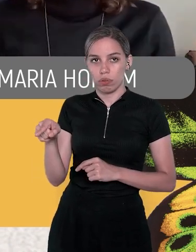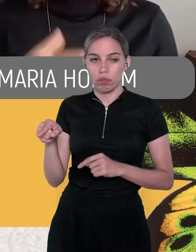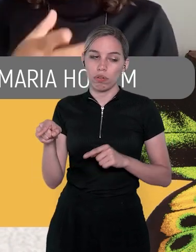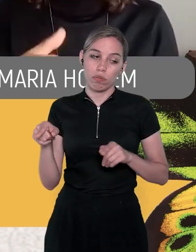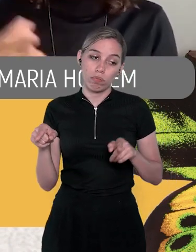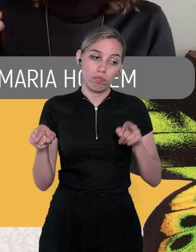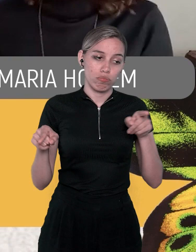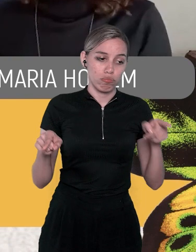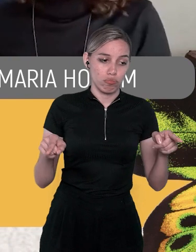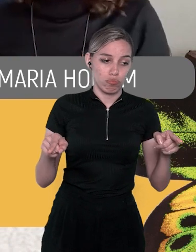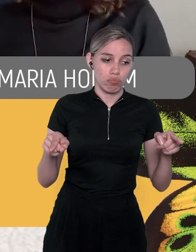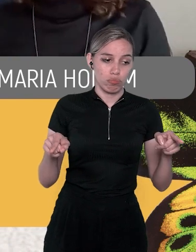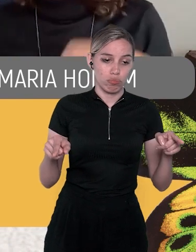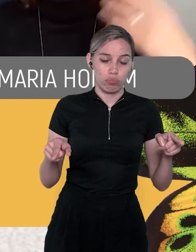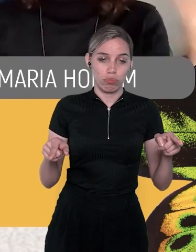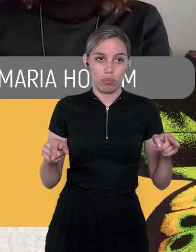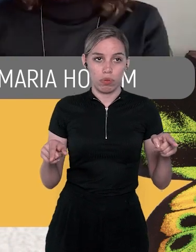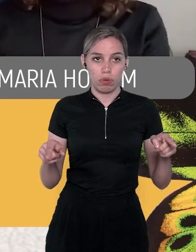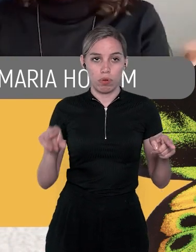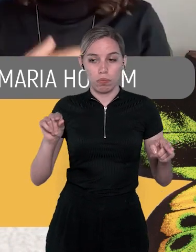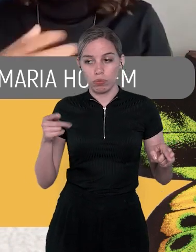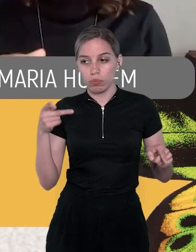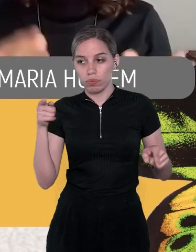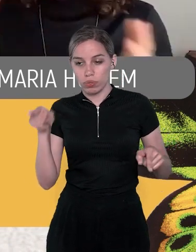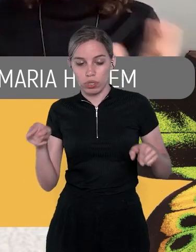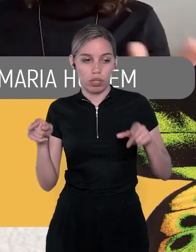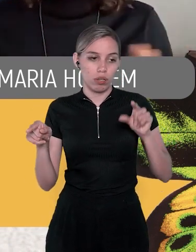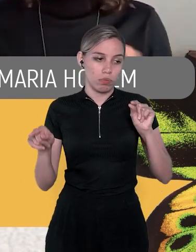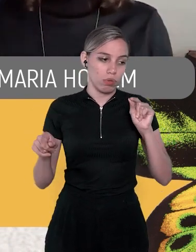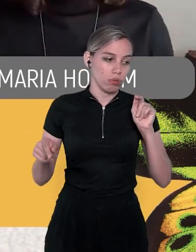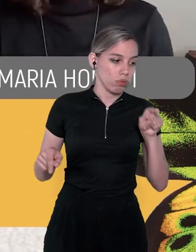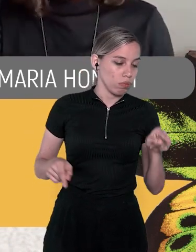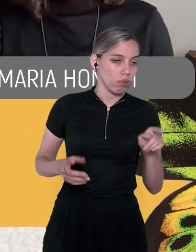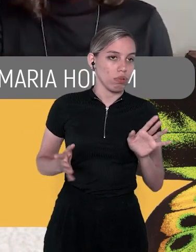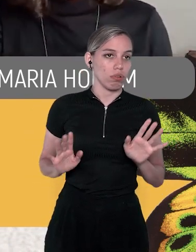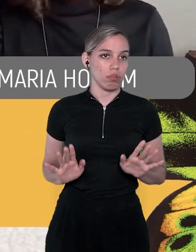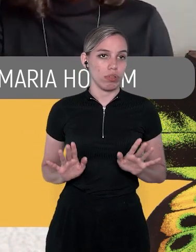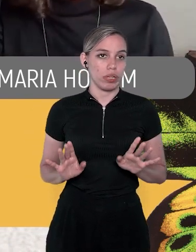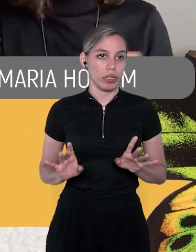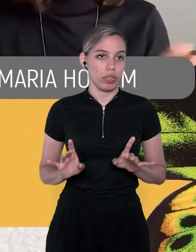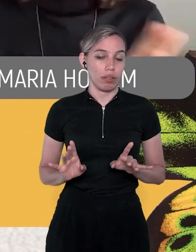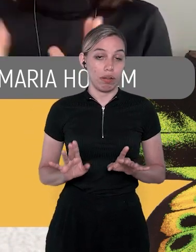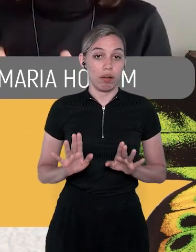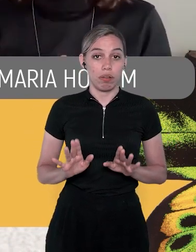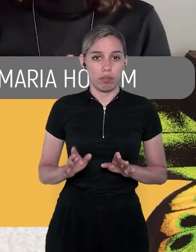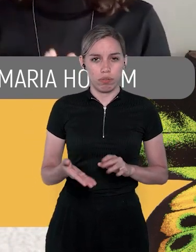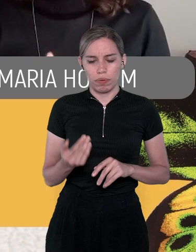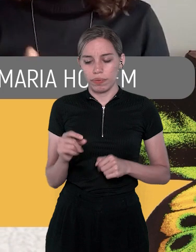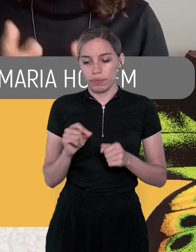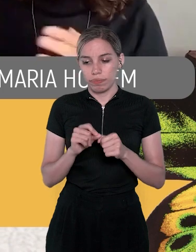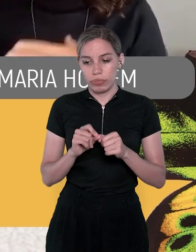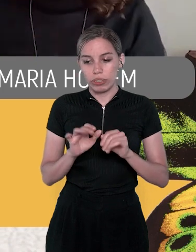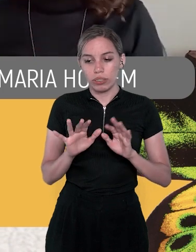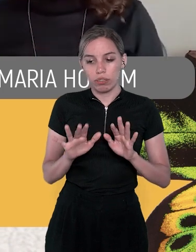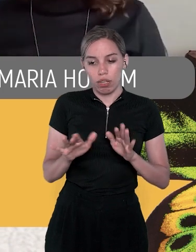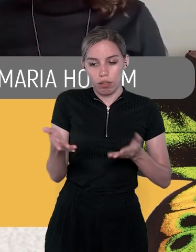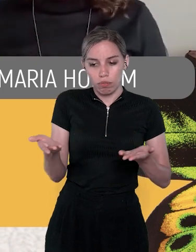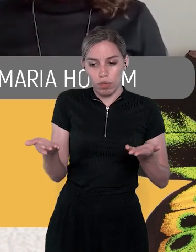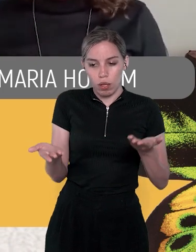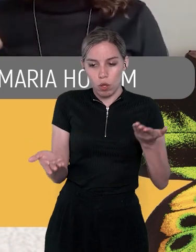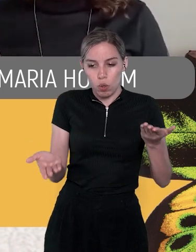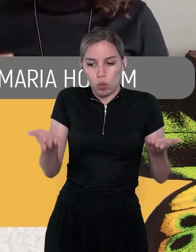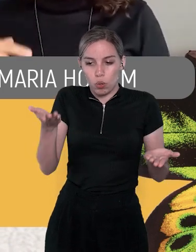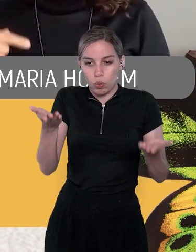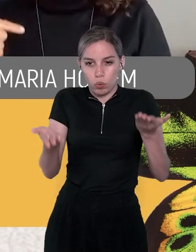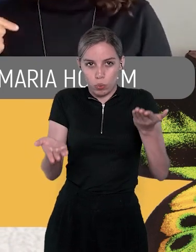pouco centro, um pouco perifa, um pouco, né? Vamos fazer aqui. Outra coisa